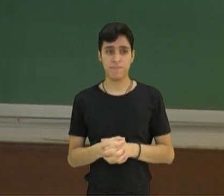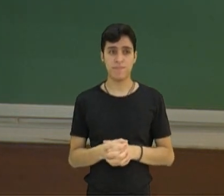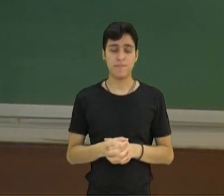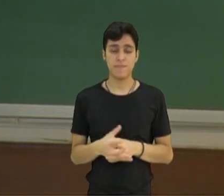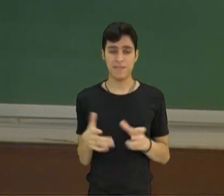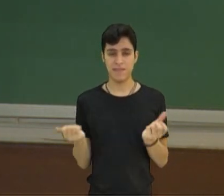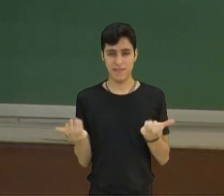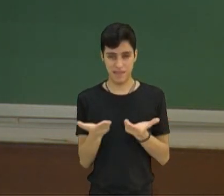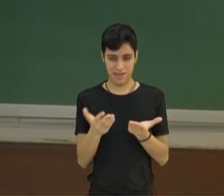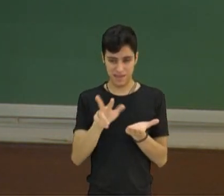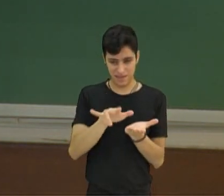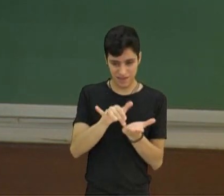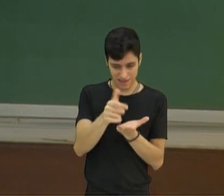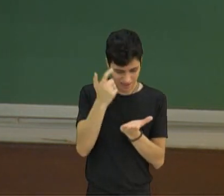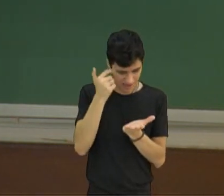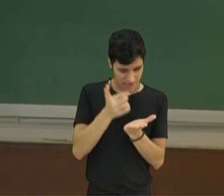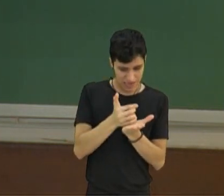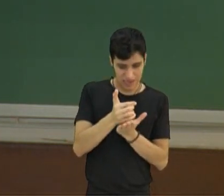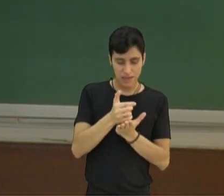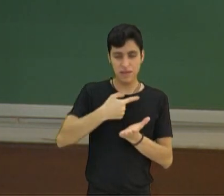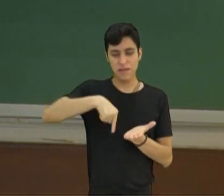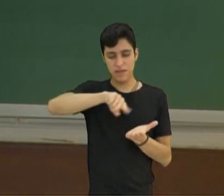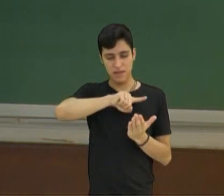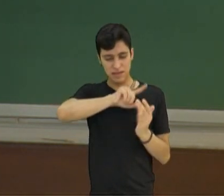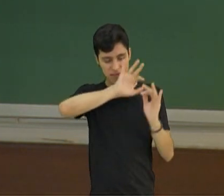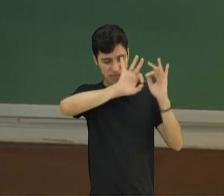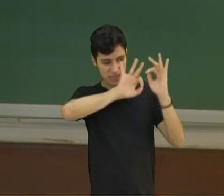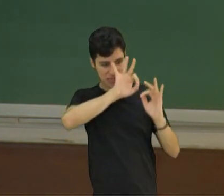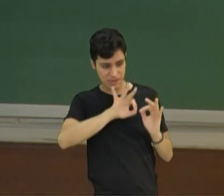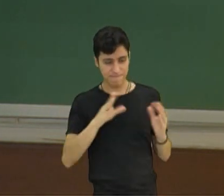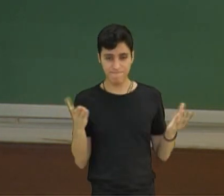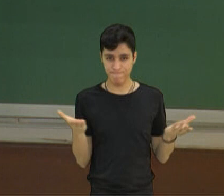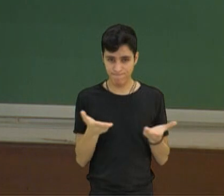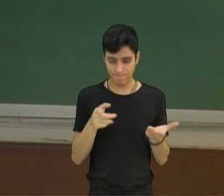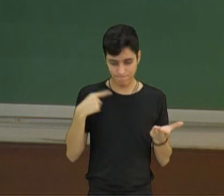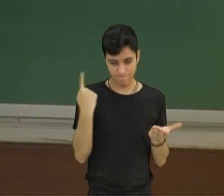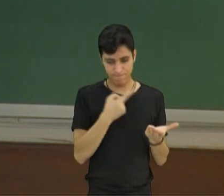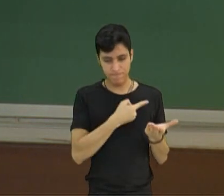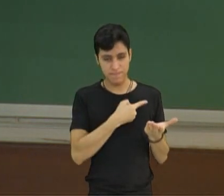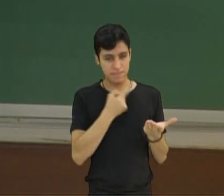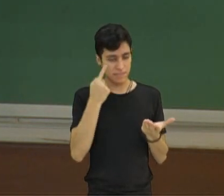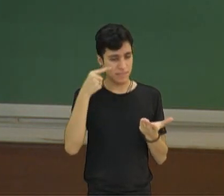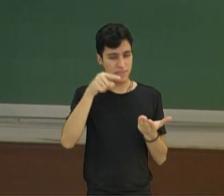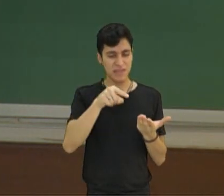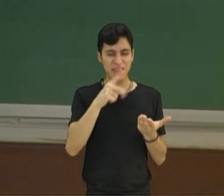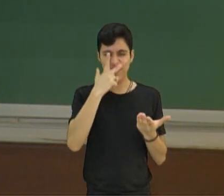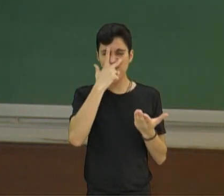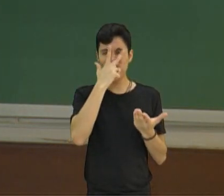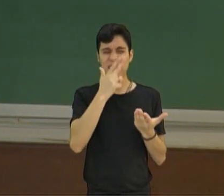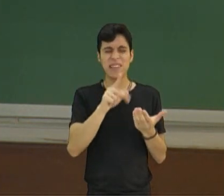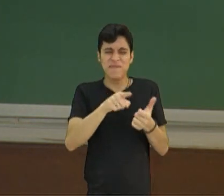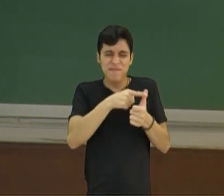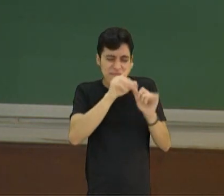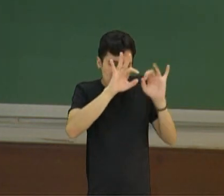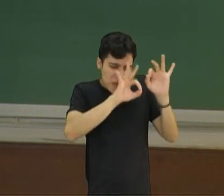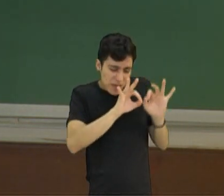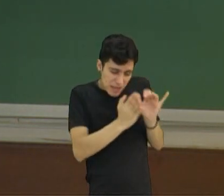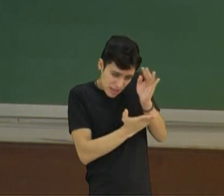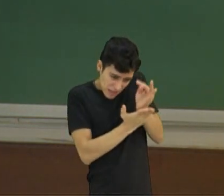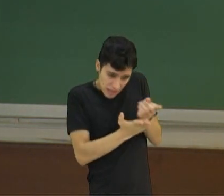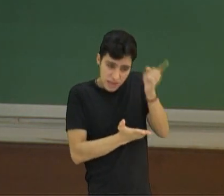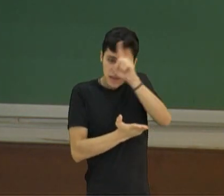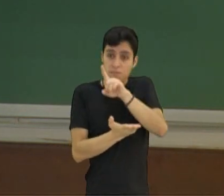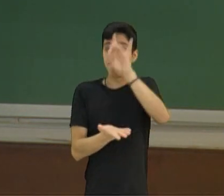Porque agora nós vamos começar a fazer o nosso planejamento, nós vamos fazer um esboço do texto da carta do leitor.